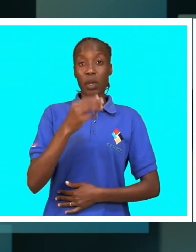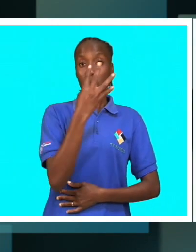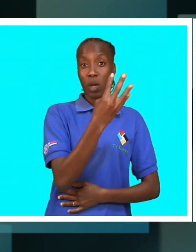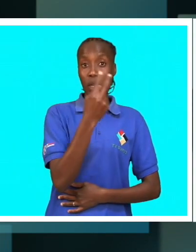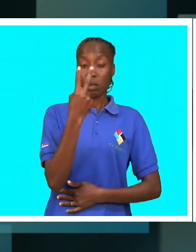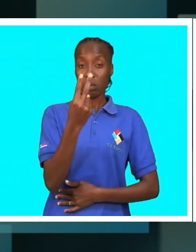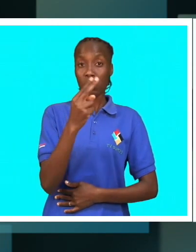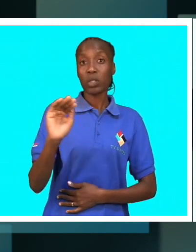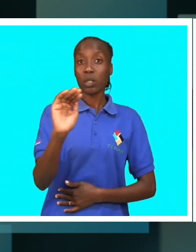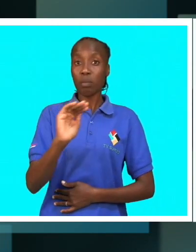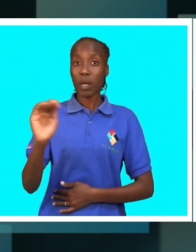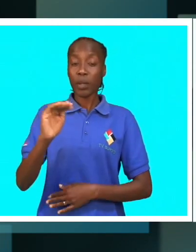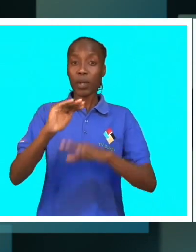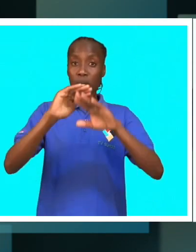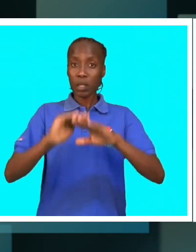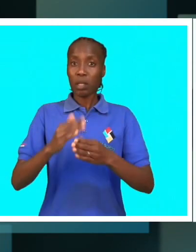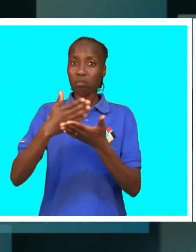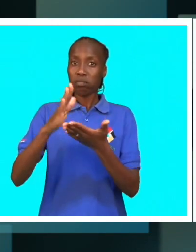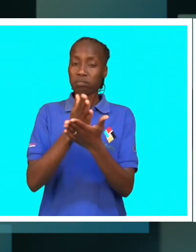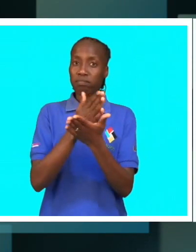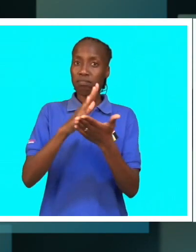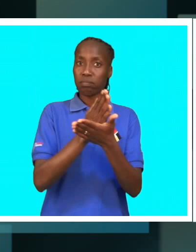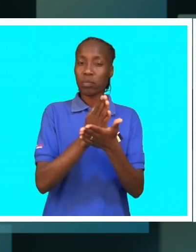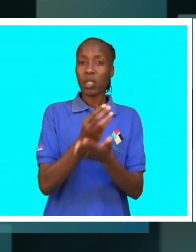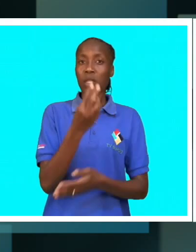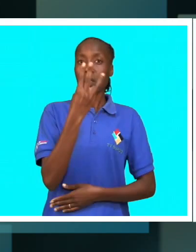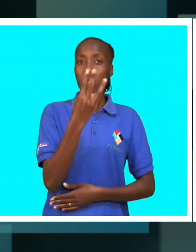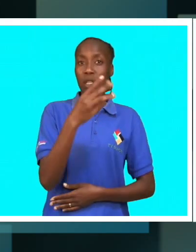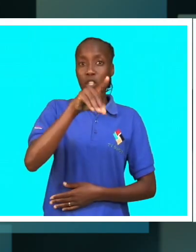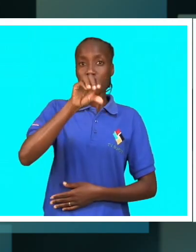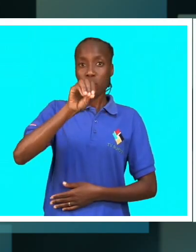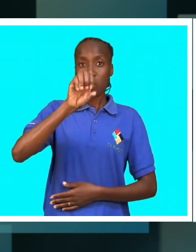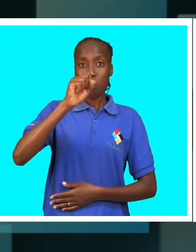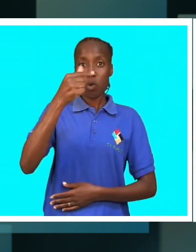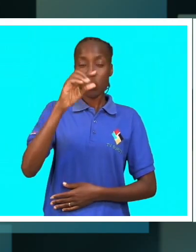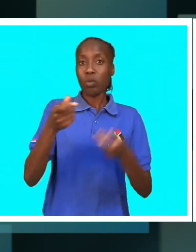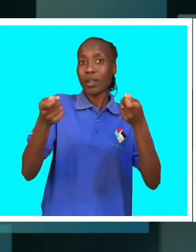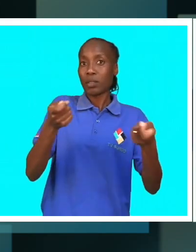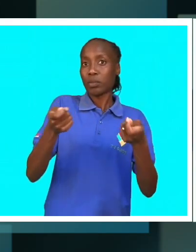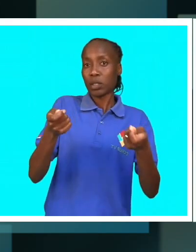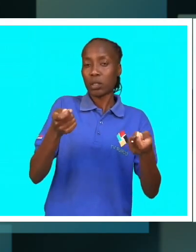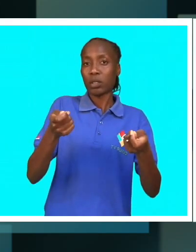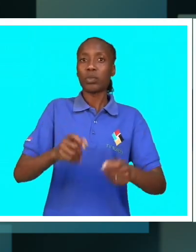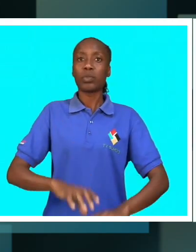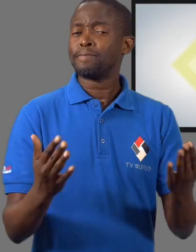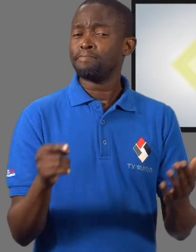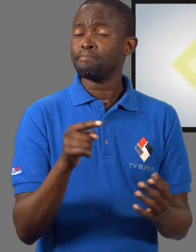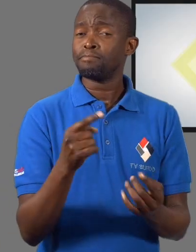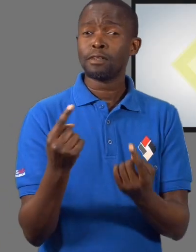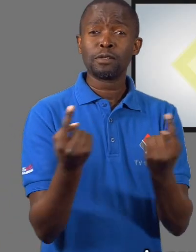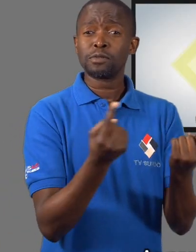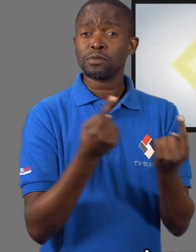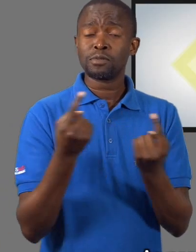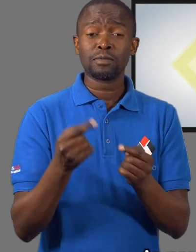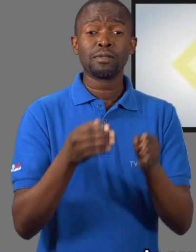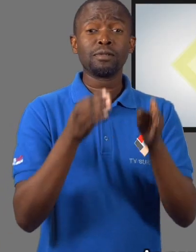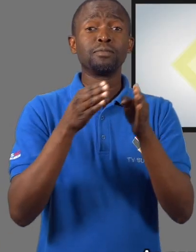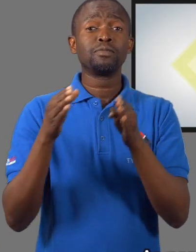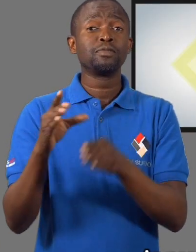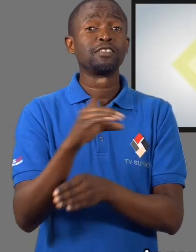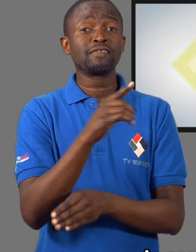da Matola tem 42 bairros distribuídos em três postos administrativos. As